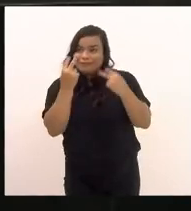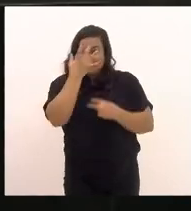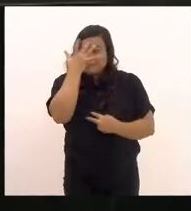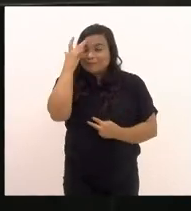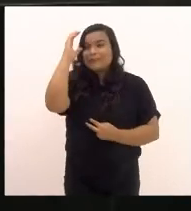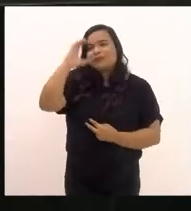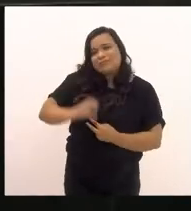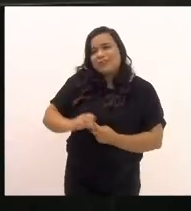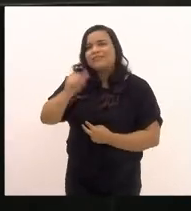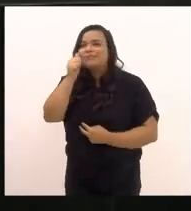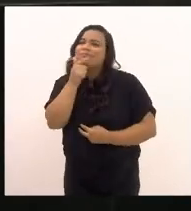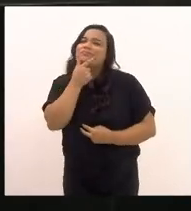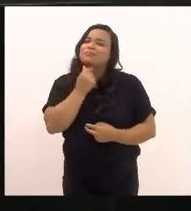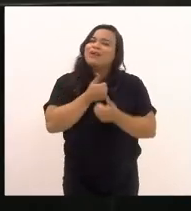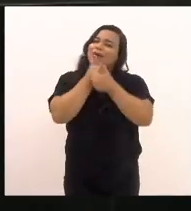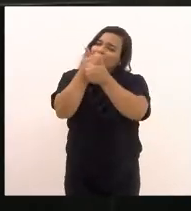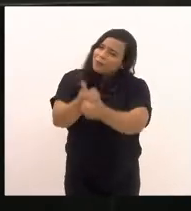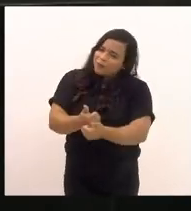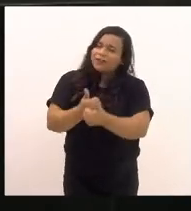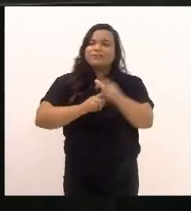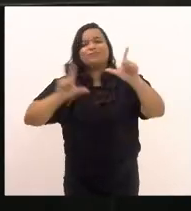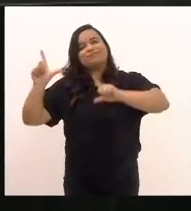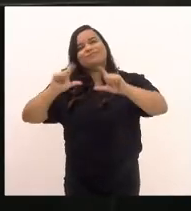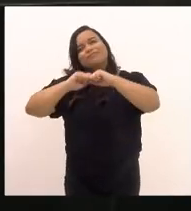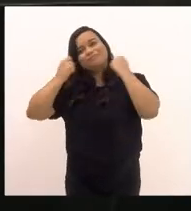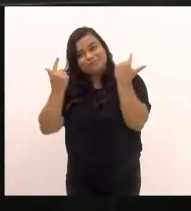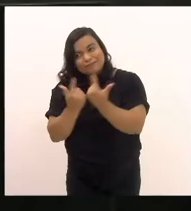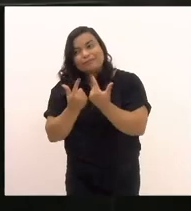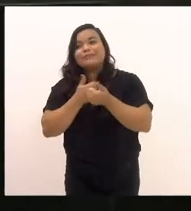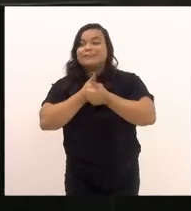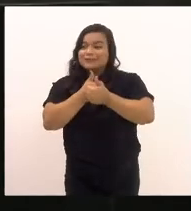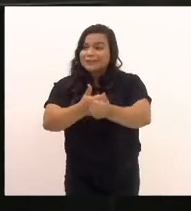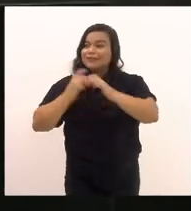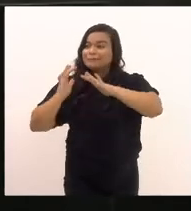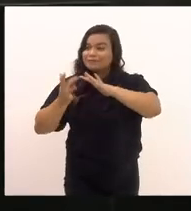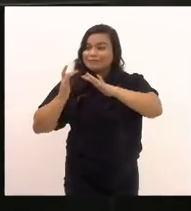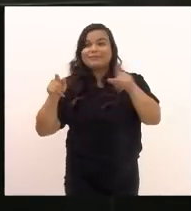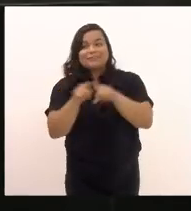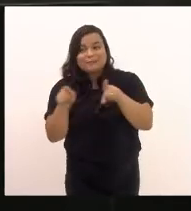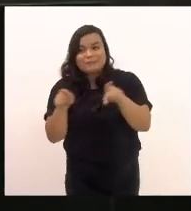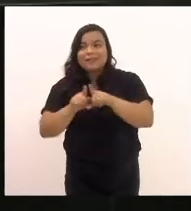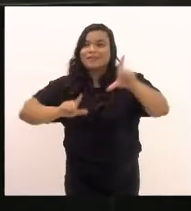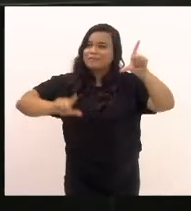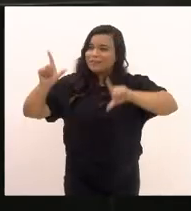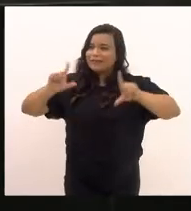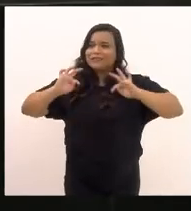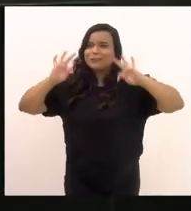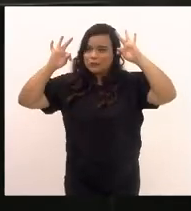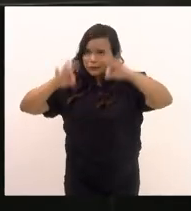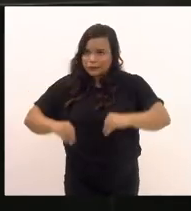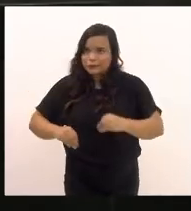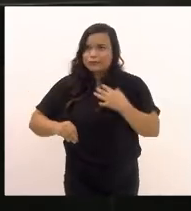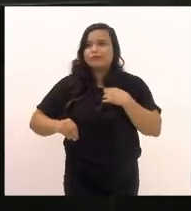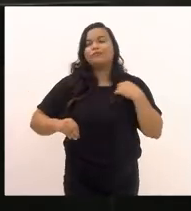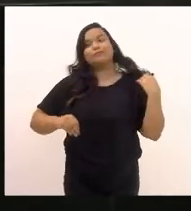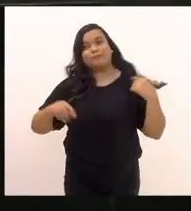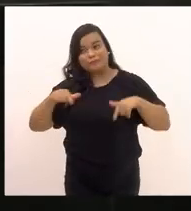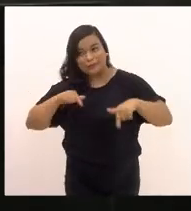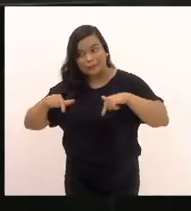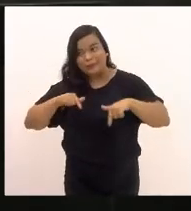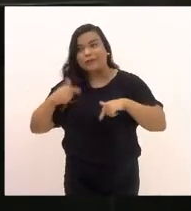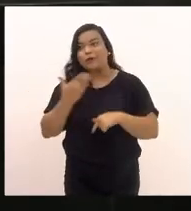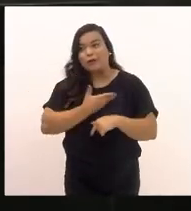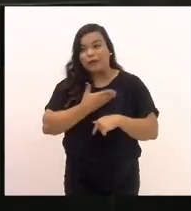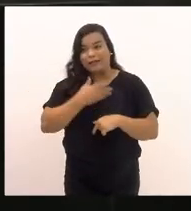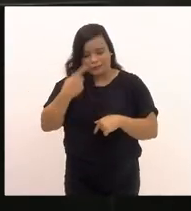cidadãos e cidadãs que nos acompanham pela TV Alerj, nos seguem pelas redes sociais, imprensa, e trabalhadoras e trabalhadores,